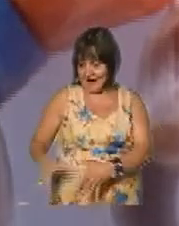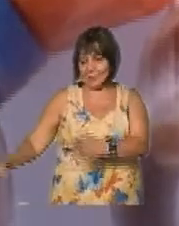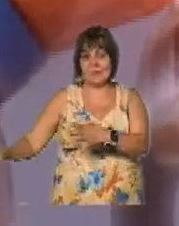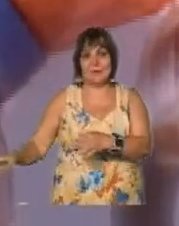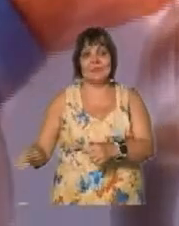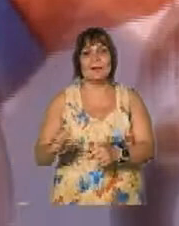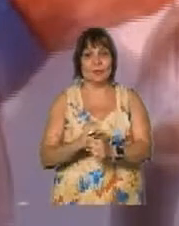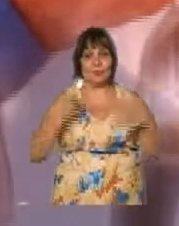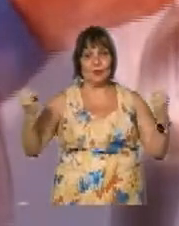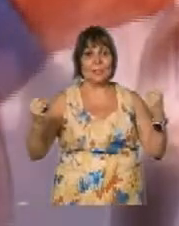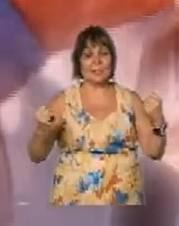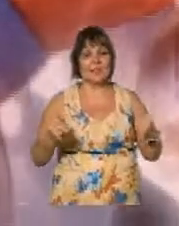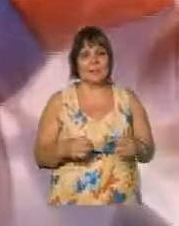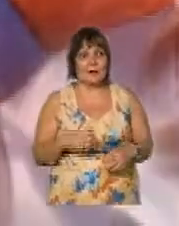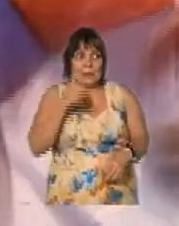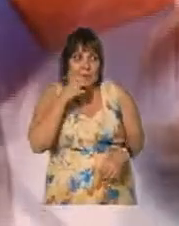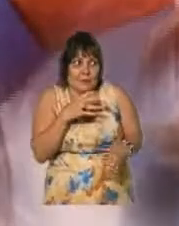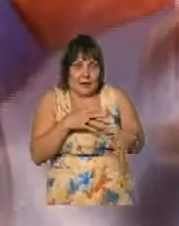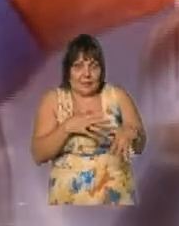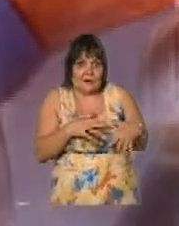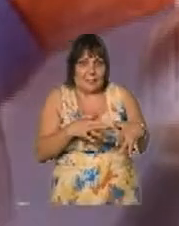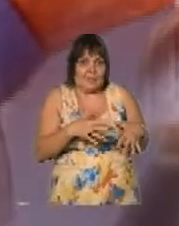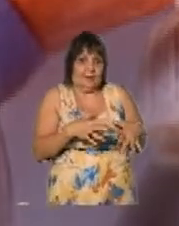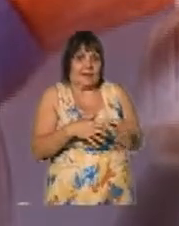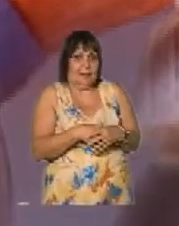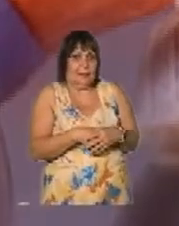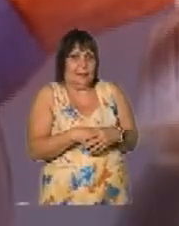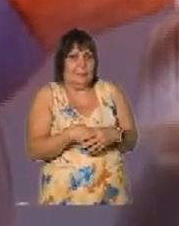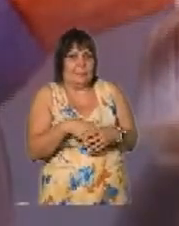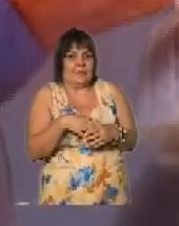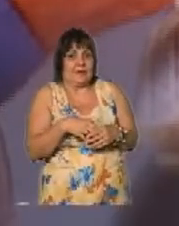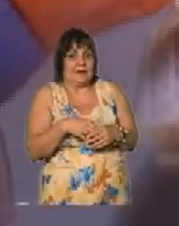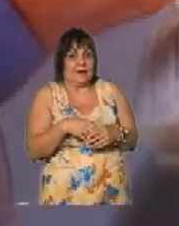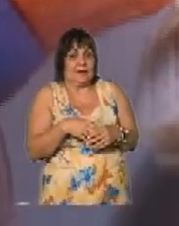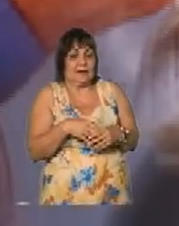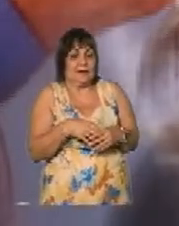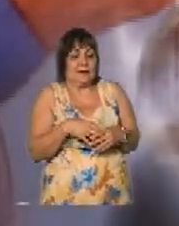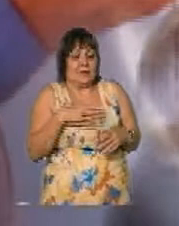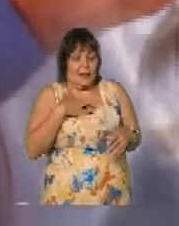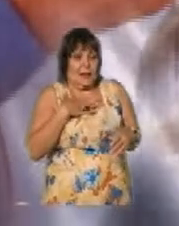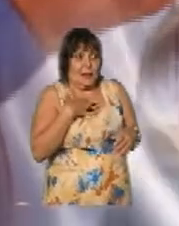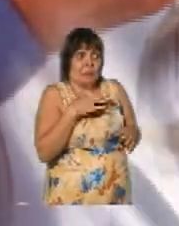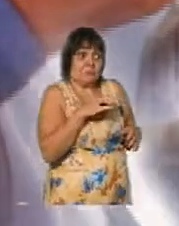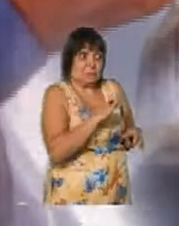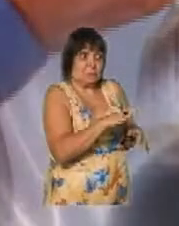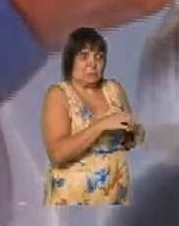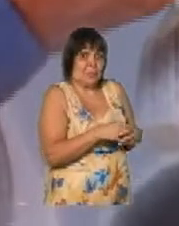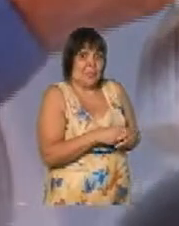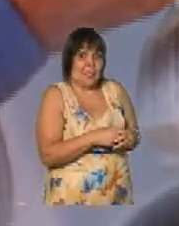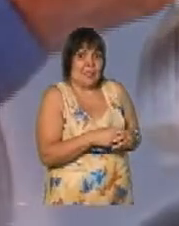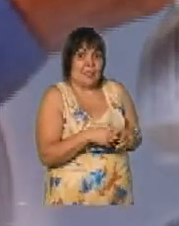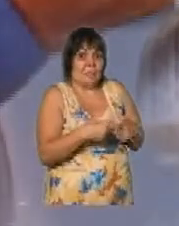aproximou-se trêmula e prostrante-se diante dele, declarou à vista de todo o povo a causa porque lhe havia tocado e como